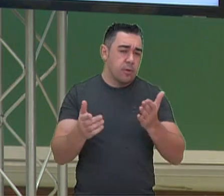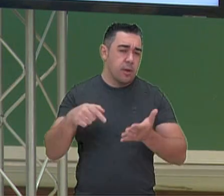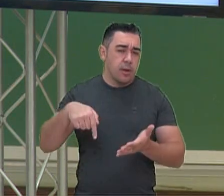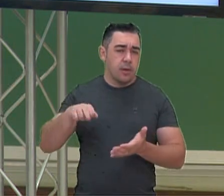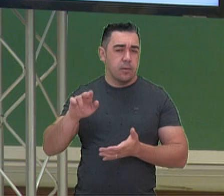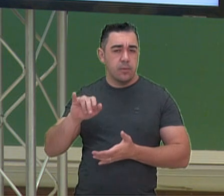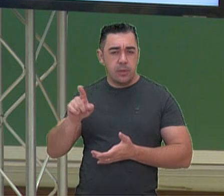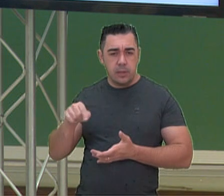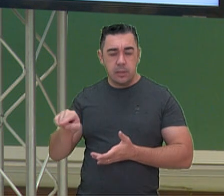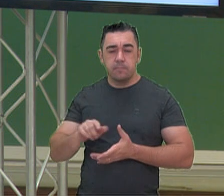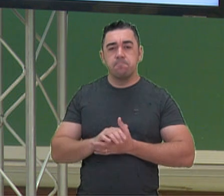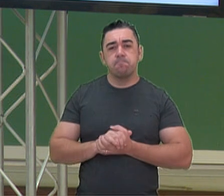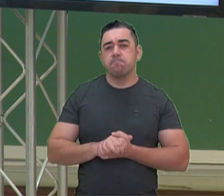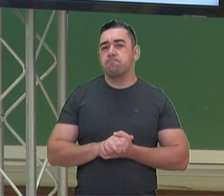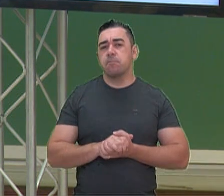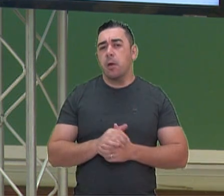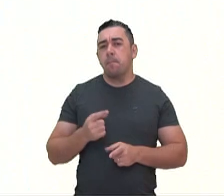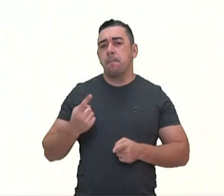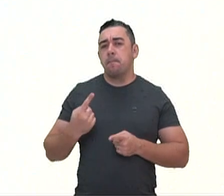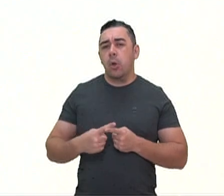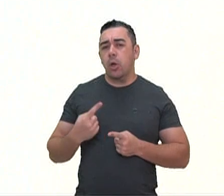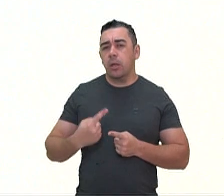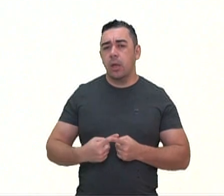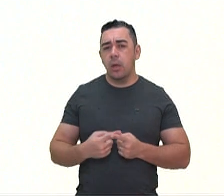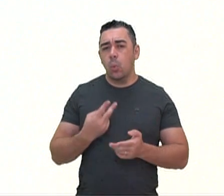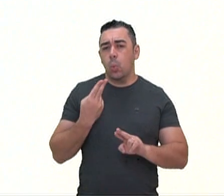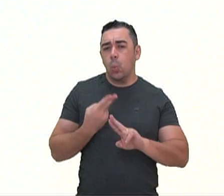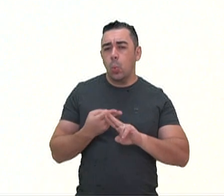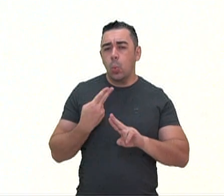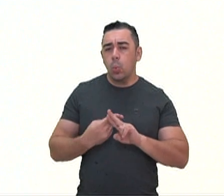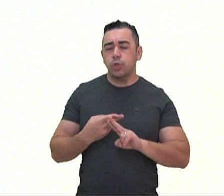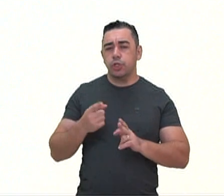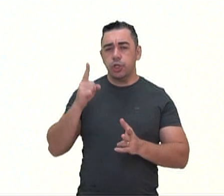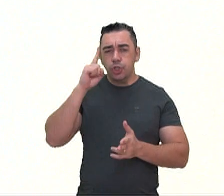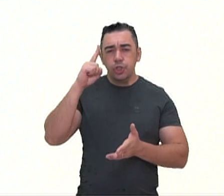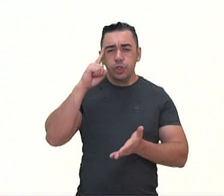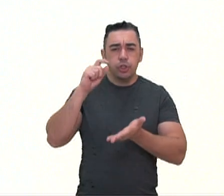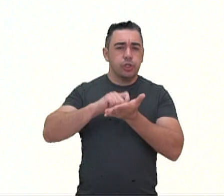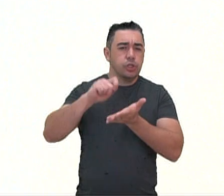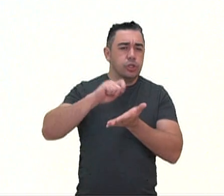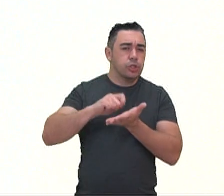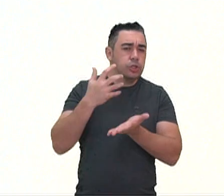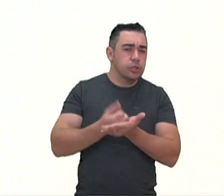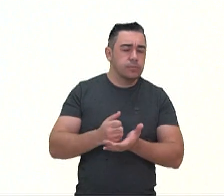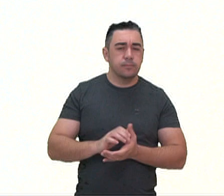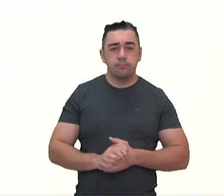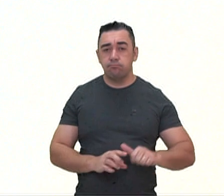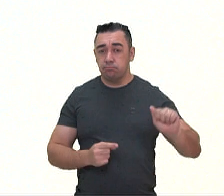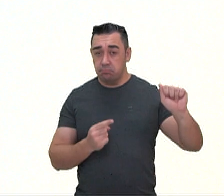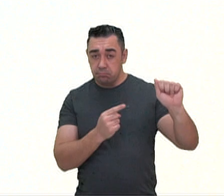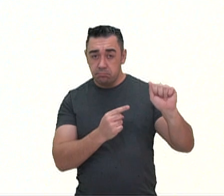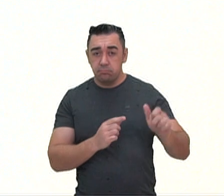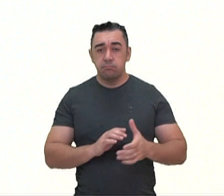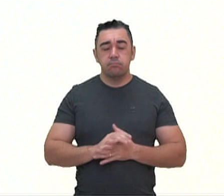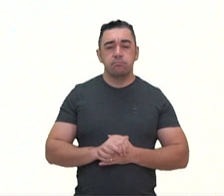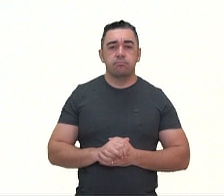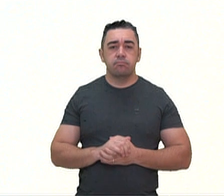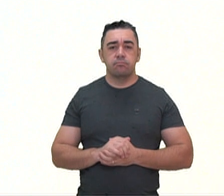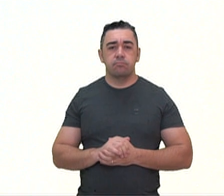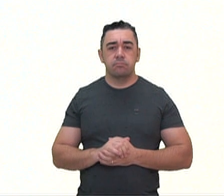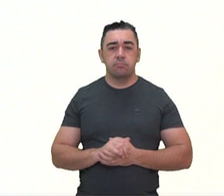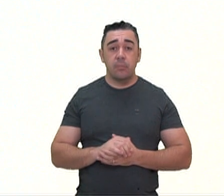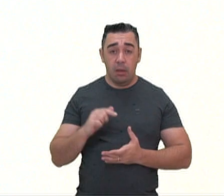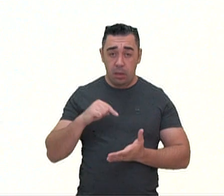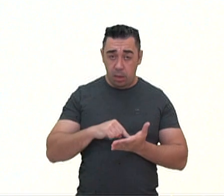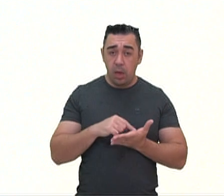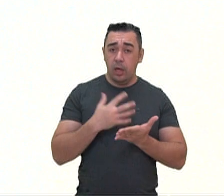Quiz. Para que serve um diário, pessoal? Letra A. Para